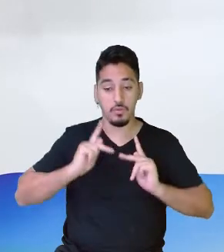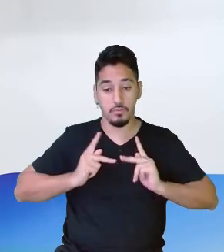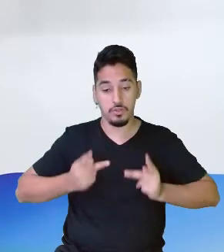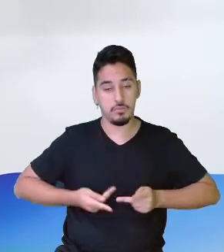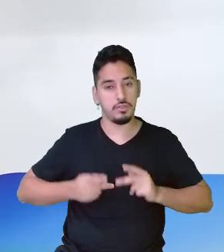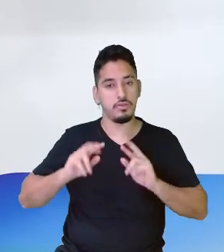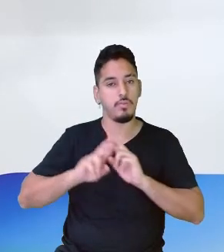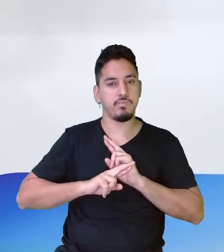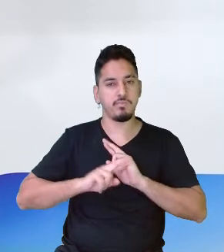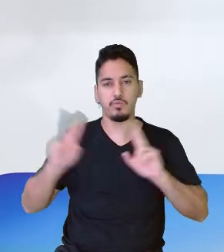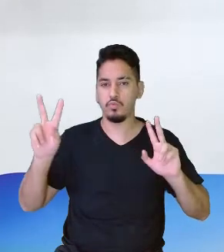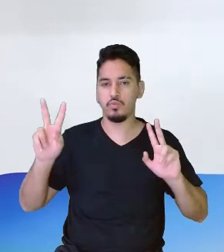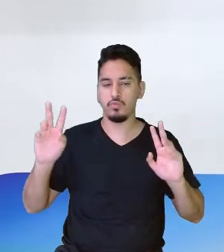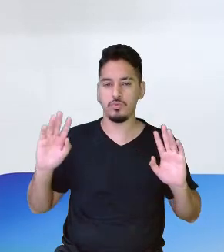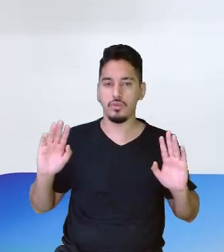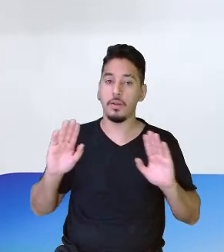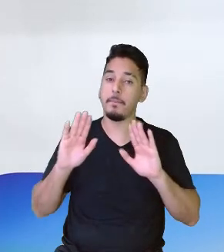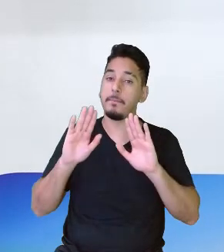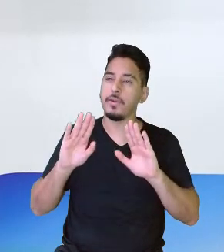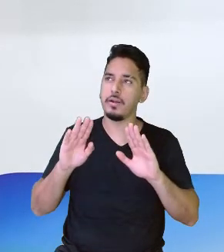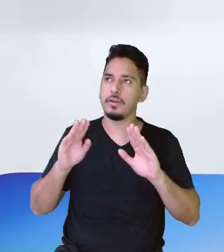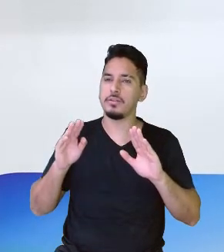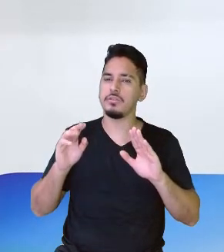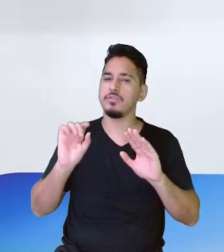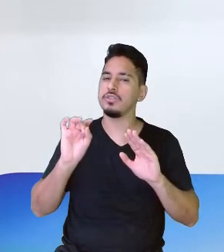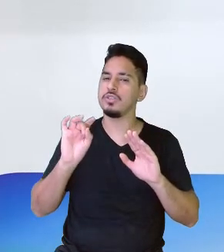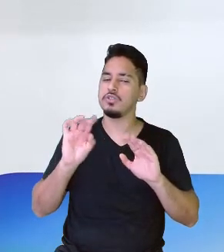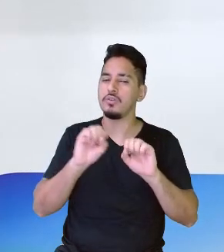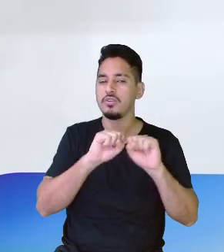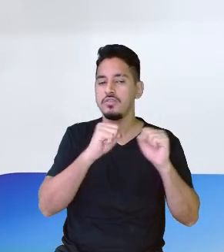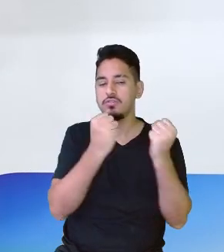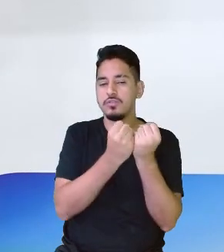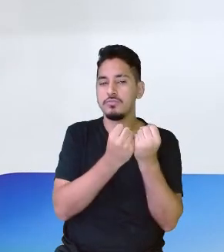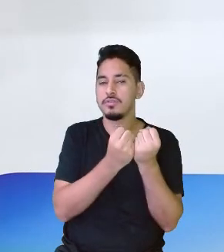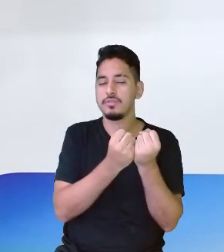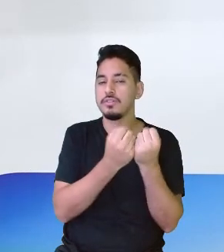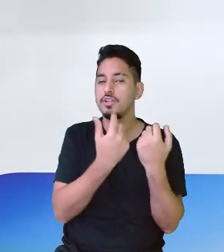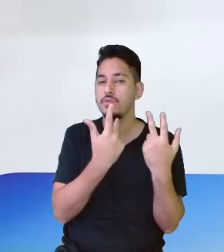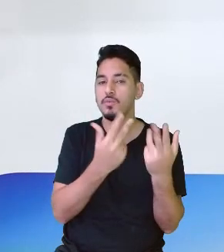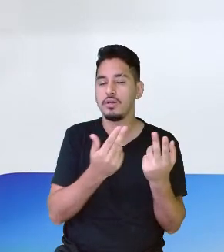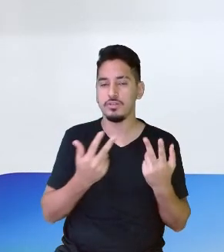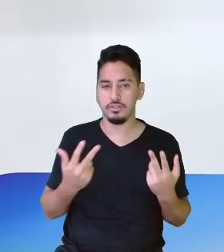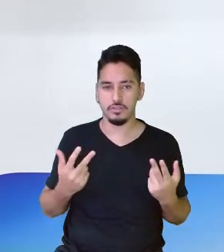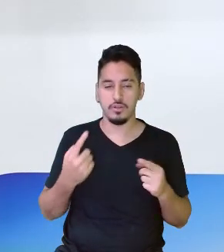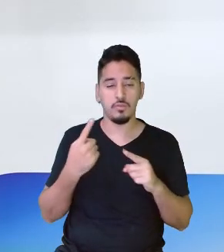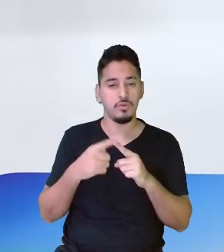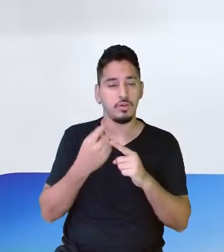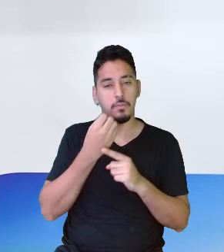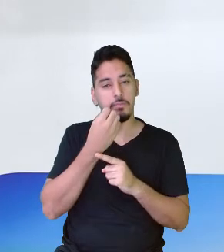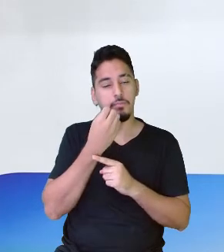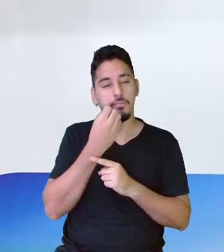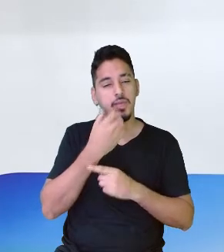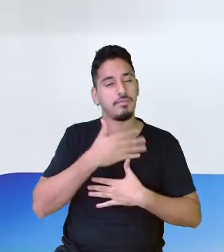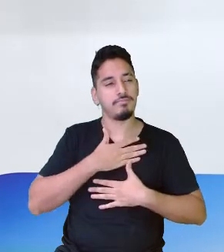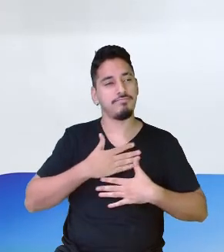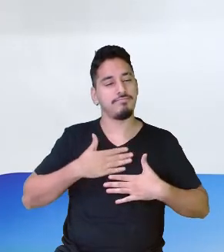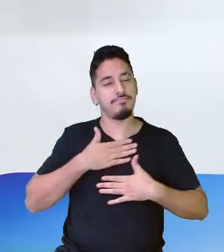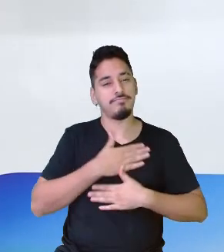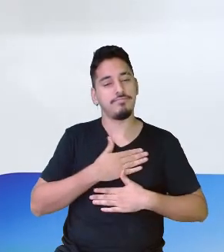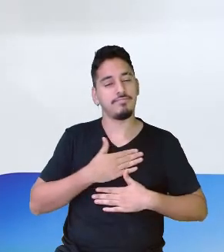humanamente diferentes, mas deveriam ser socialmente iguais. Porque o bem-estar social é